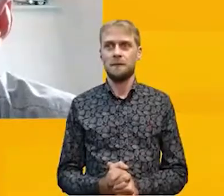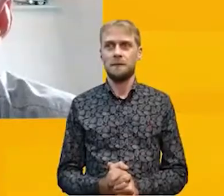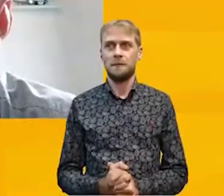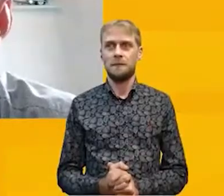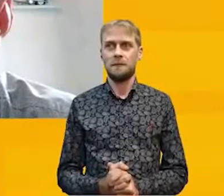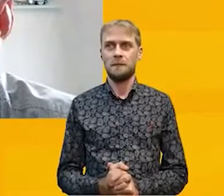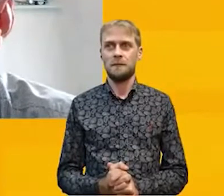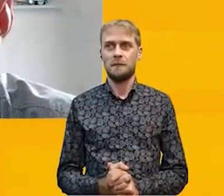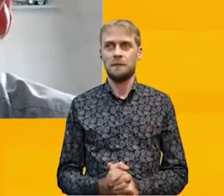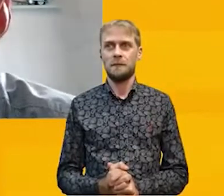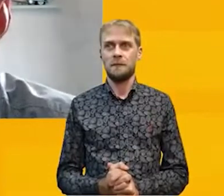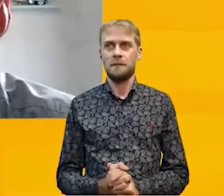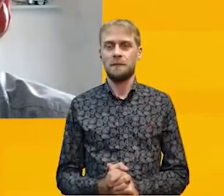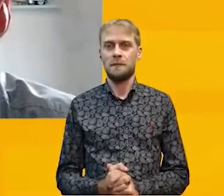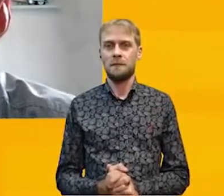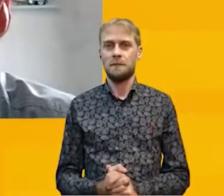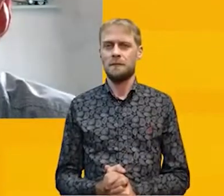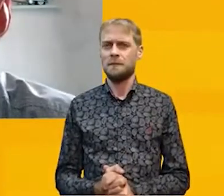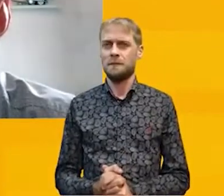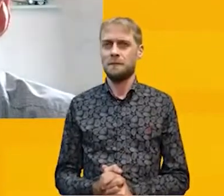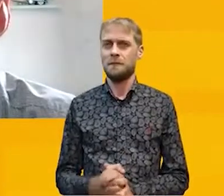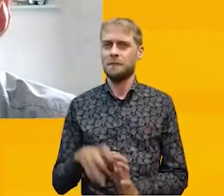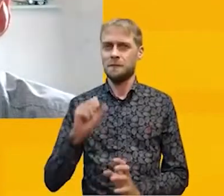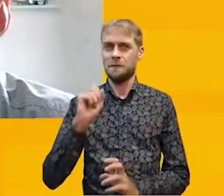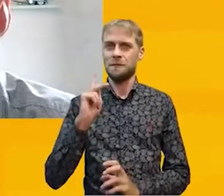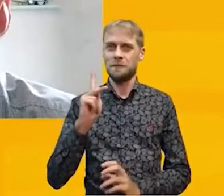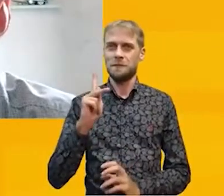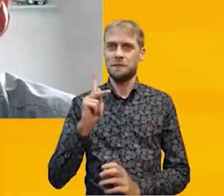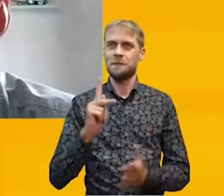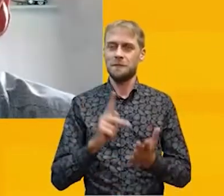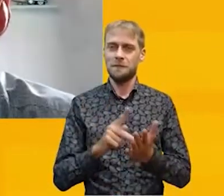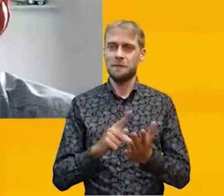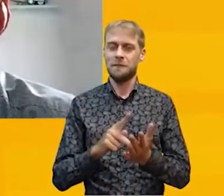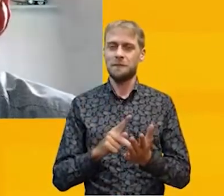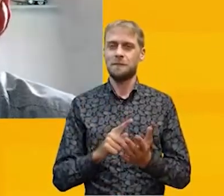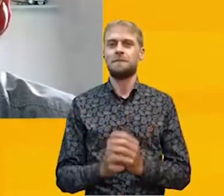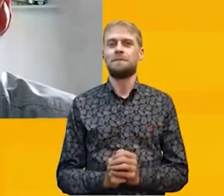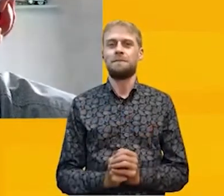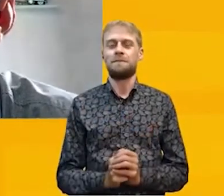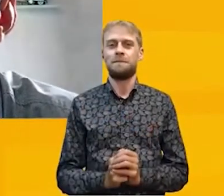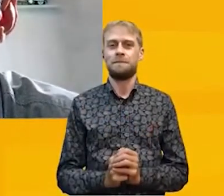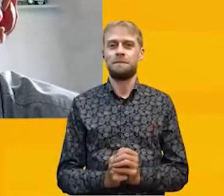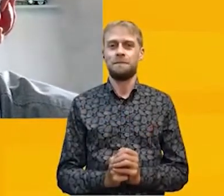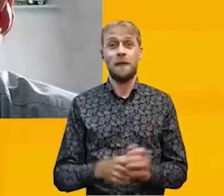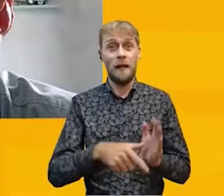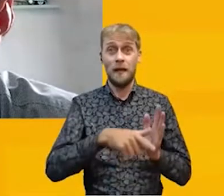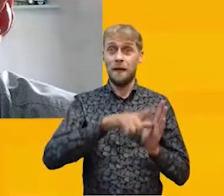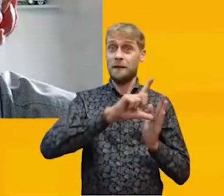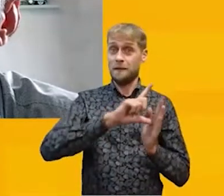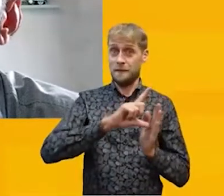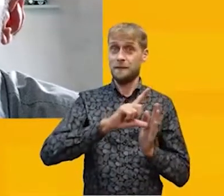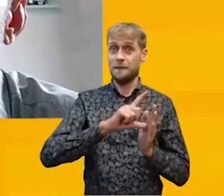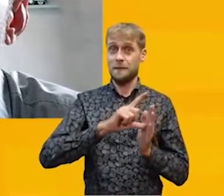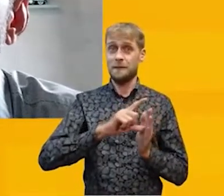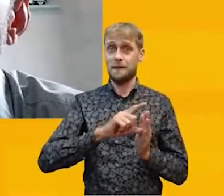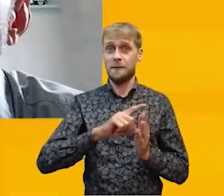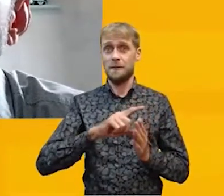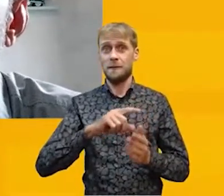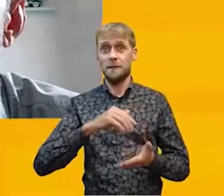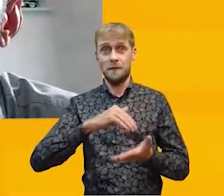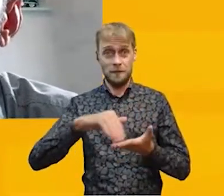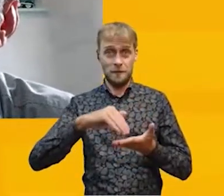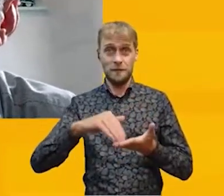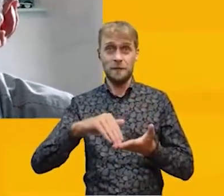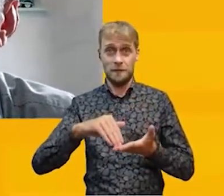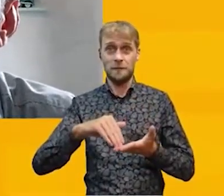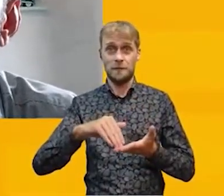Estamos ouvindo. Ok, todos os áudios funcionando muito bem. Antes de passar a palavra ao secretário